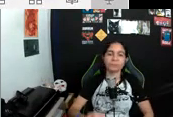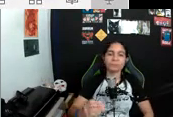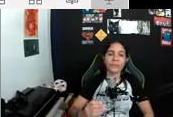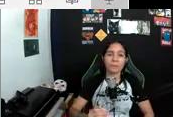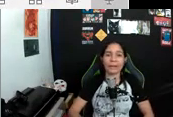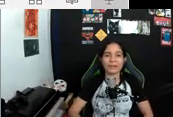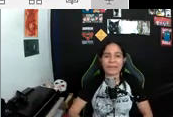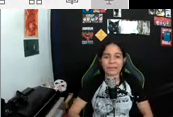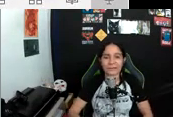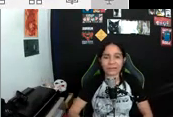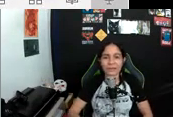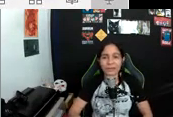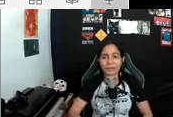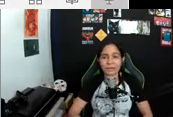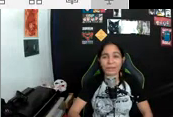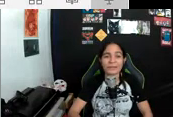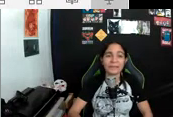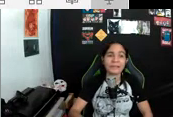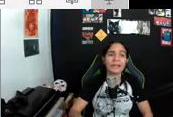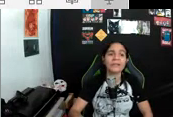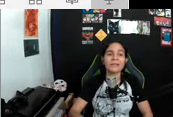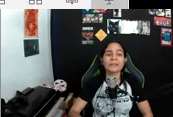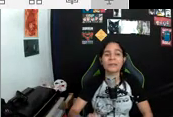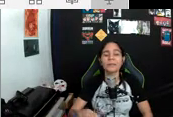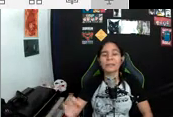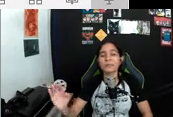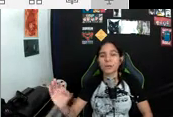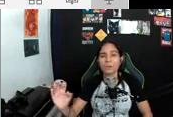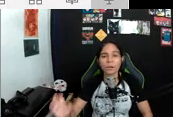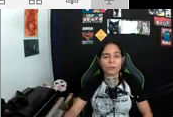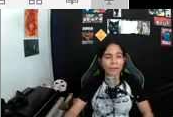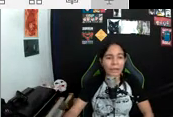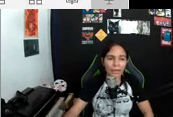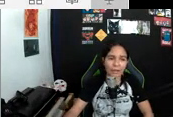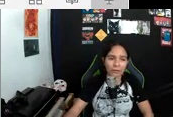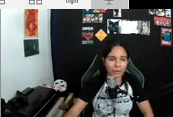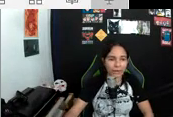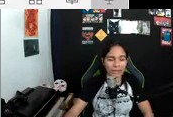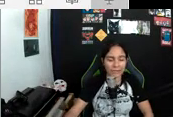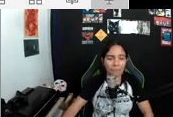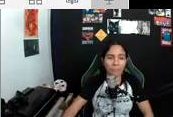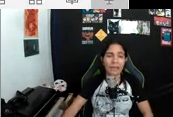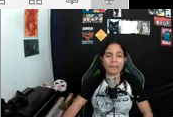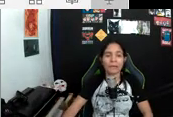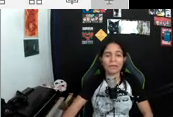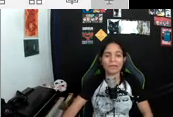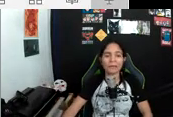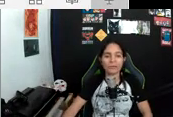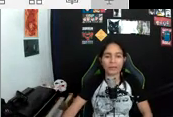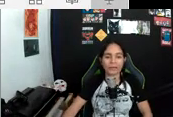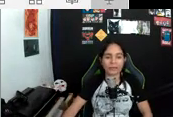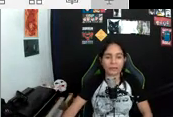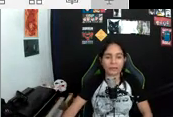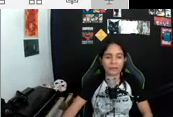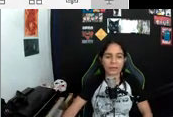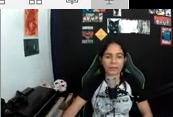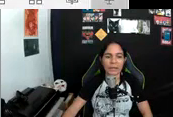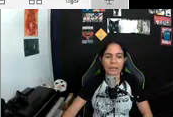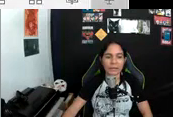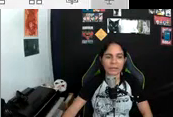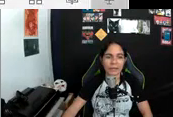15, prestar assistência de enfermagem sem discriminação de qualquer natureza. Então, nessa